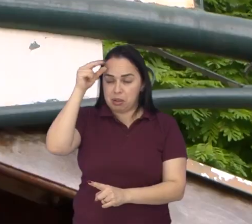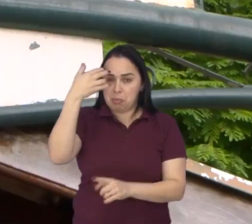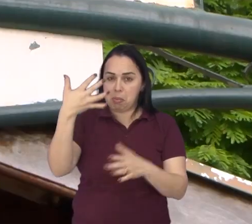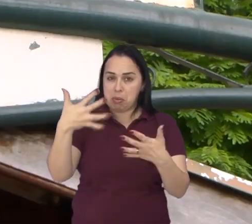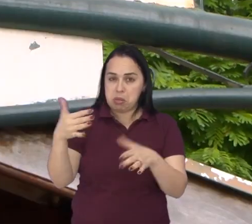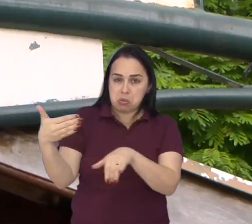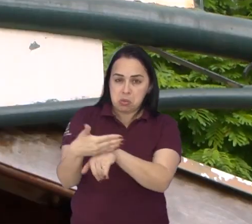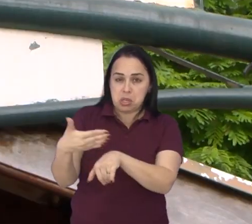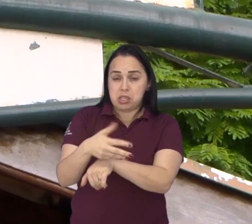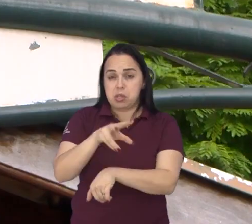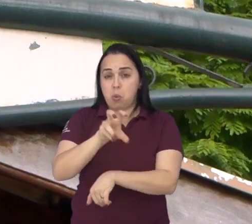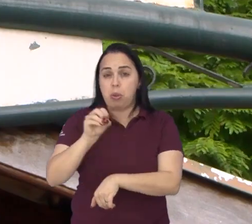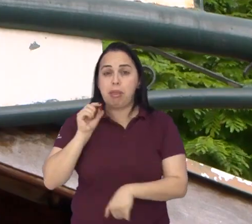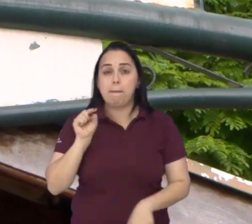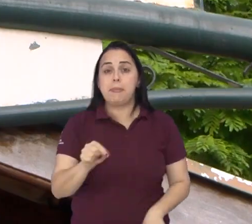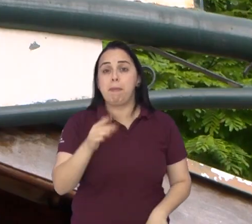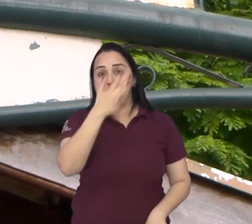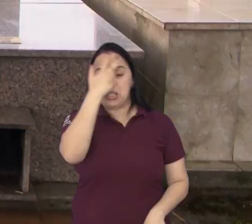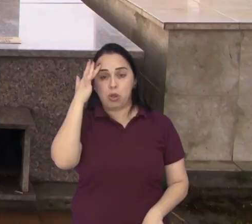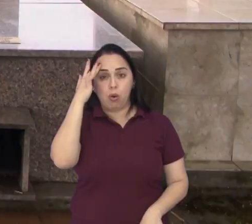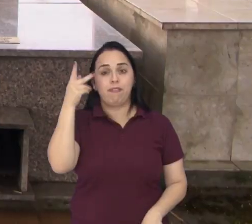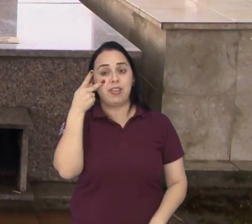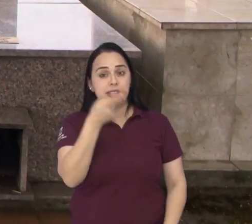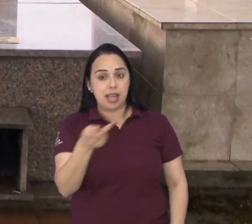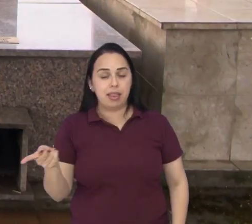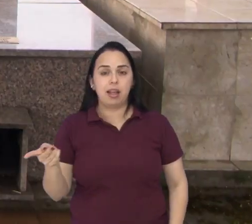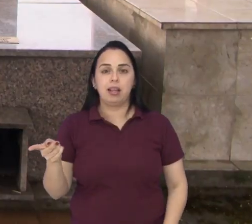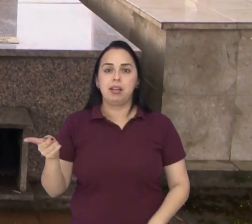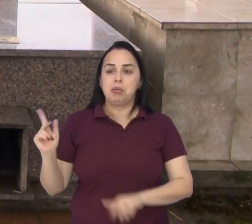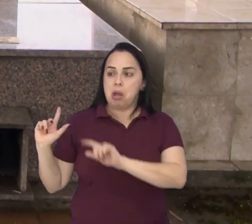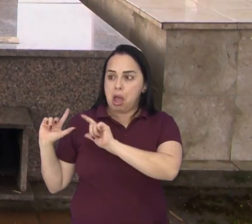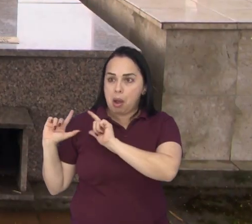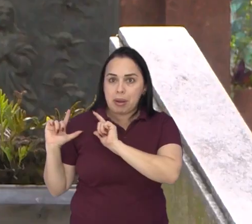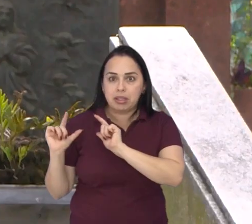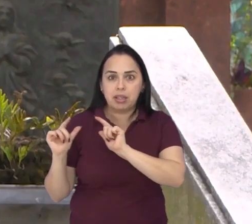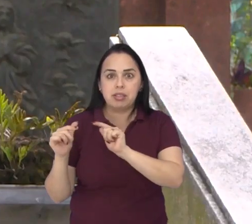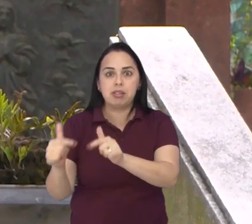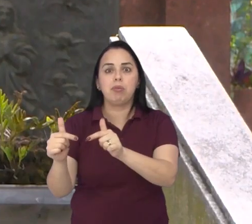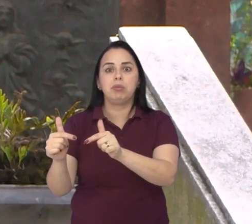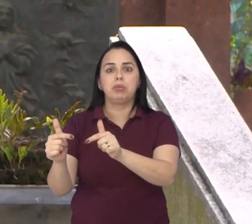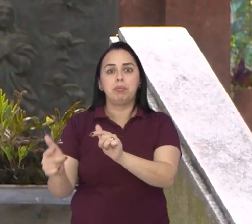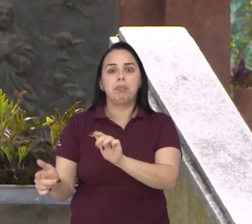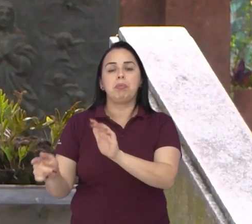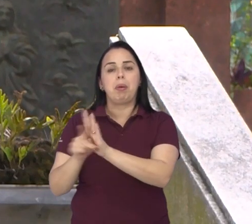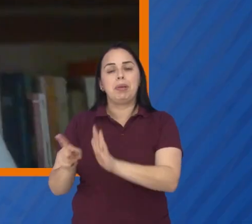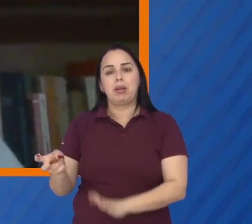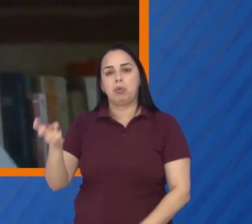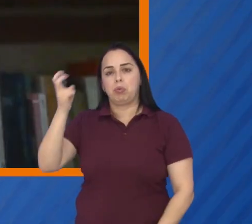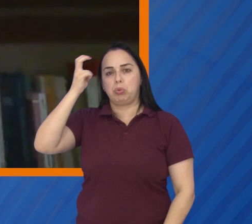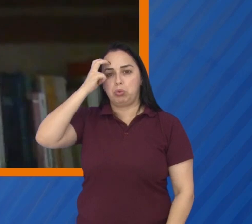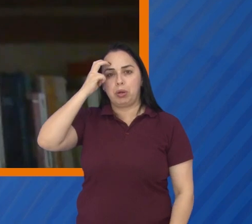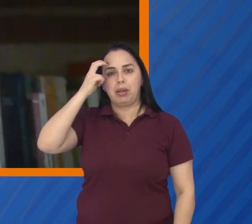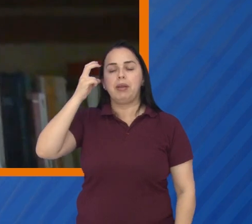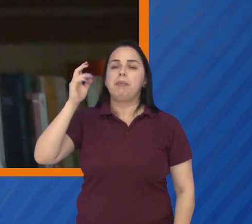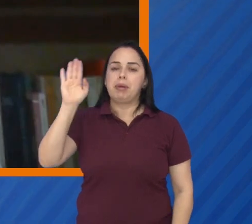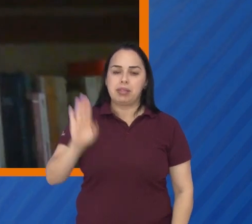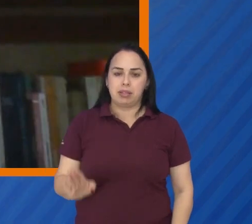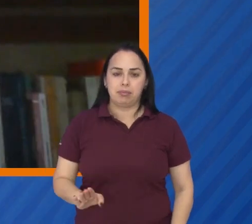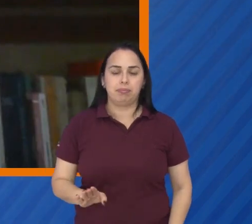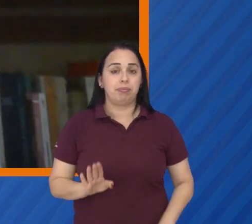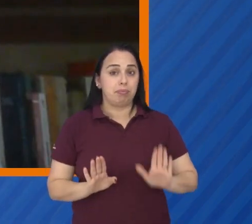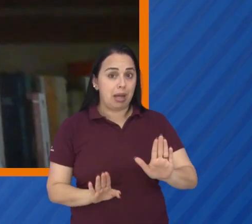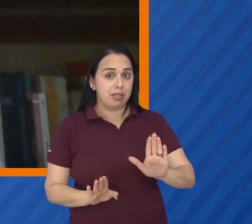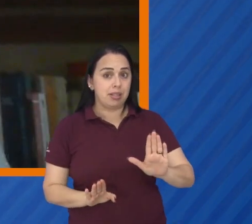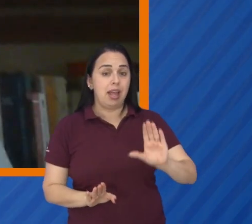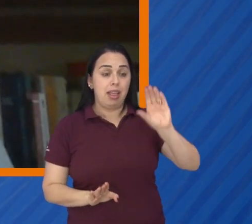média, 50 mil visitantes. Tradição que foi incorporada à cultura brasileira. A data é muito católica,